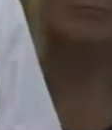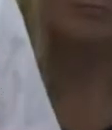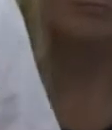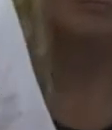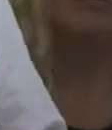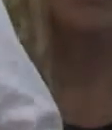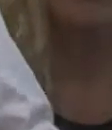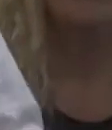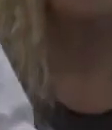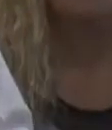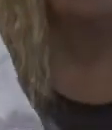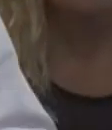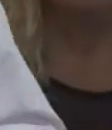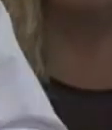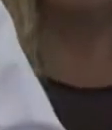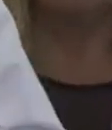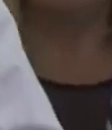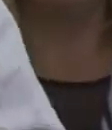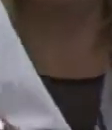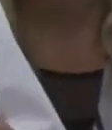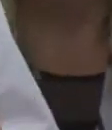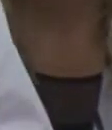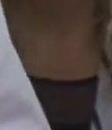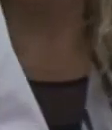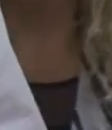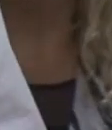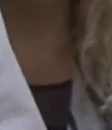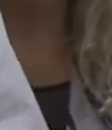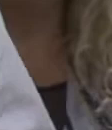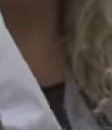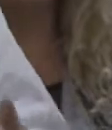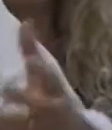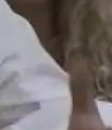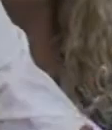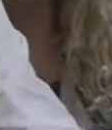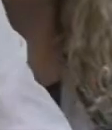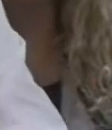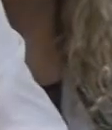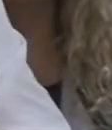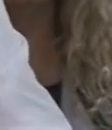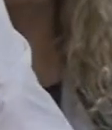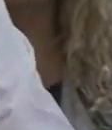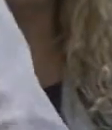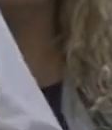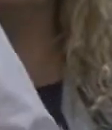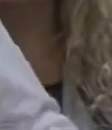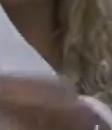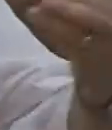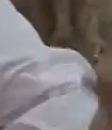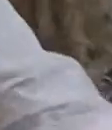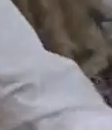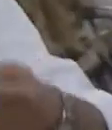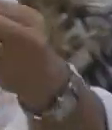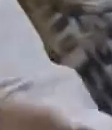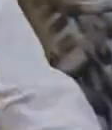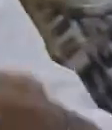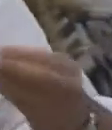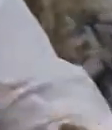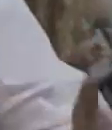É muito difícil para se criar uma criança. Nas condições que a gente vive, o oferecimento